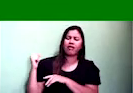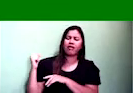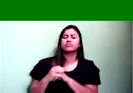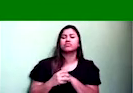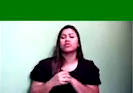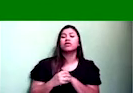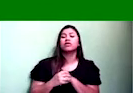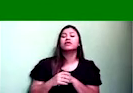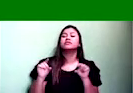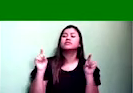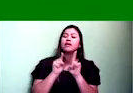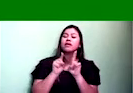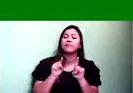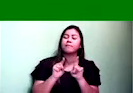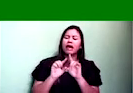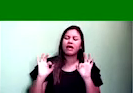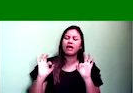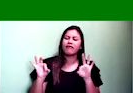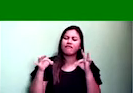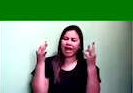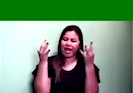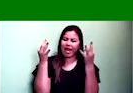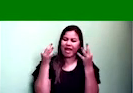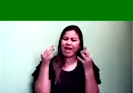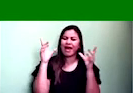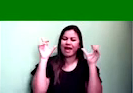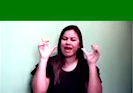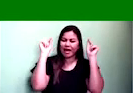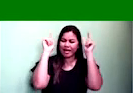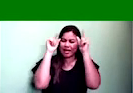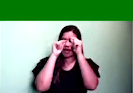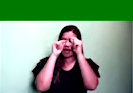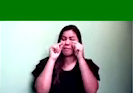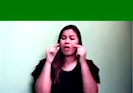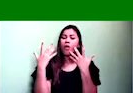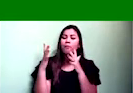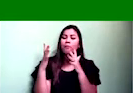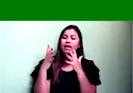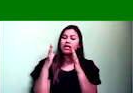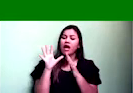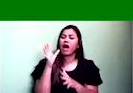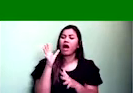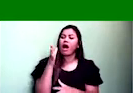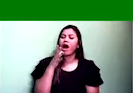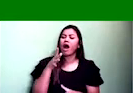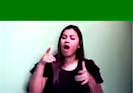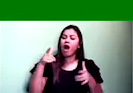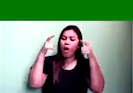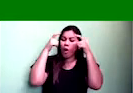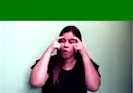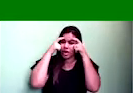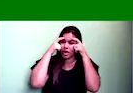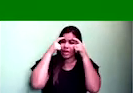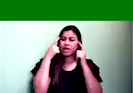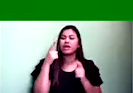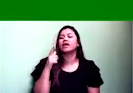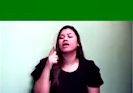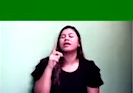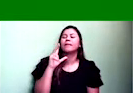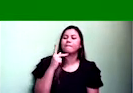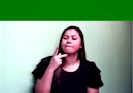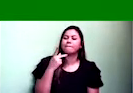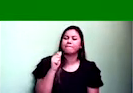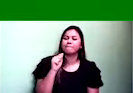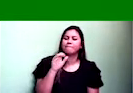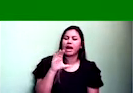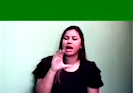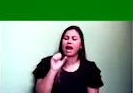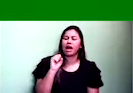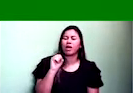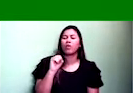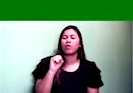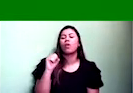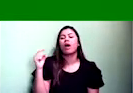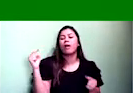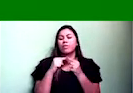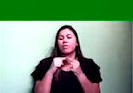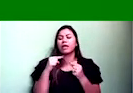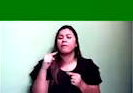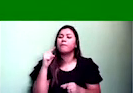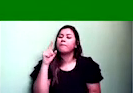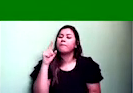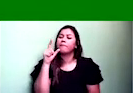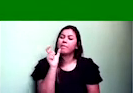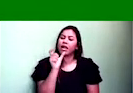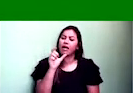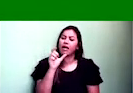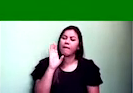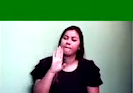em homenagem ao rei Baco, né, daí a palavra bacanal, né, em relação ao rei Baco, onde